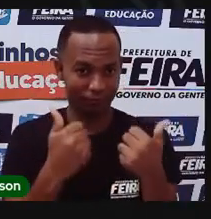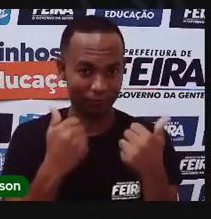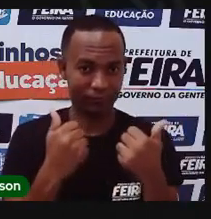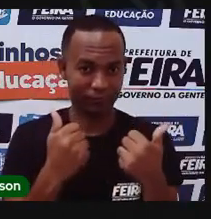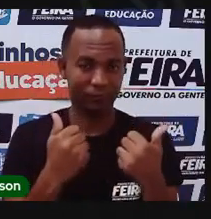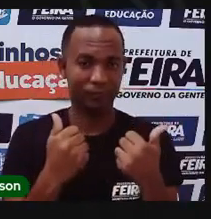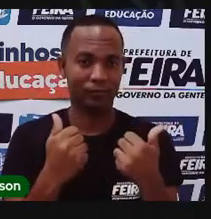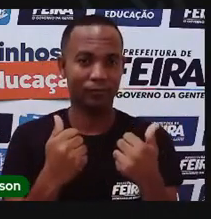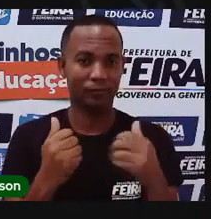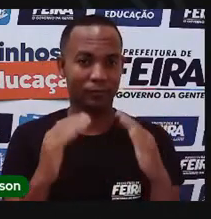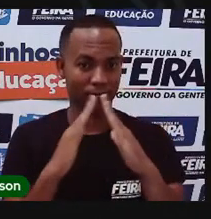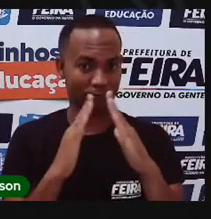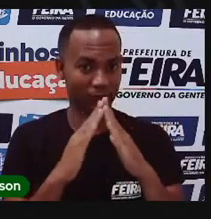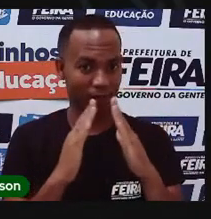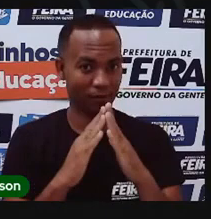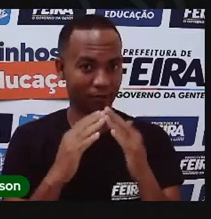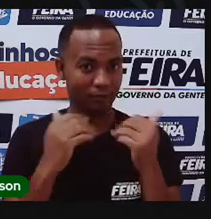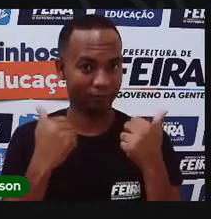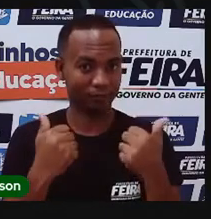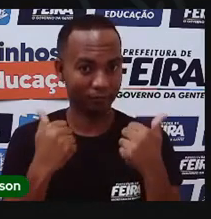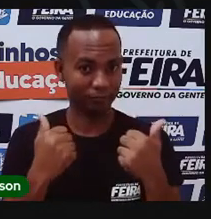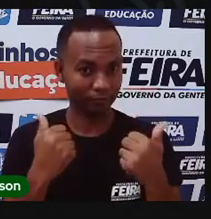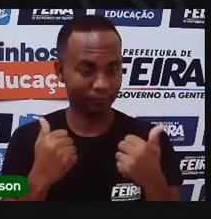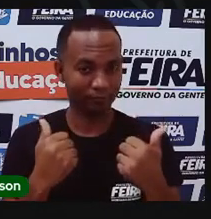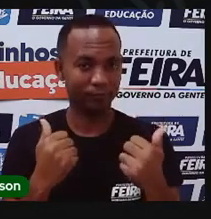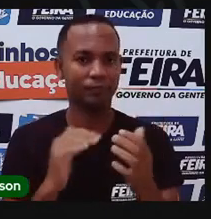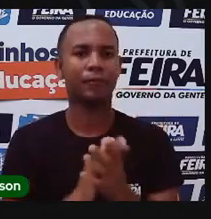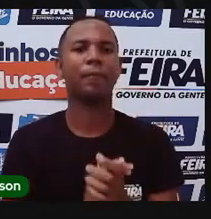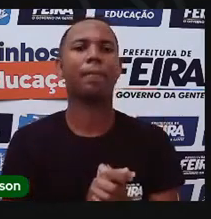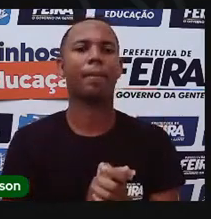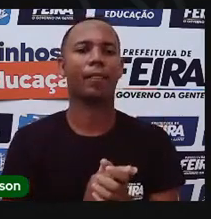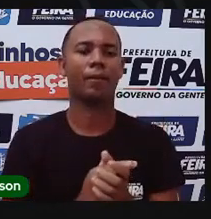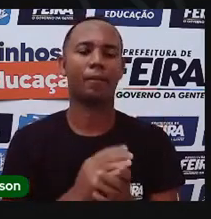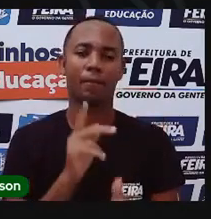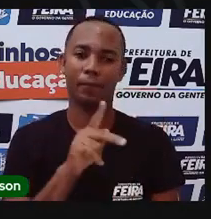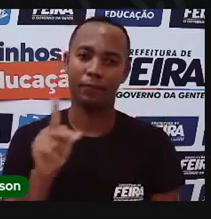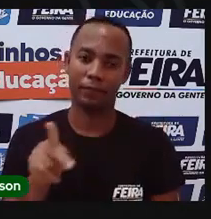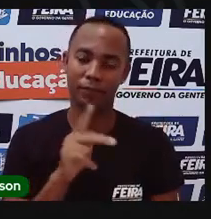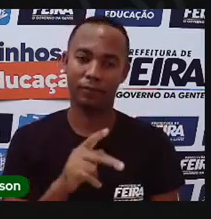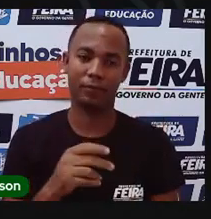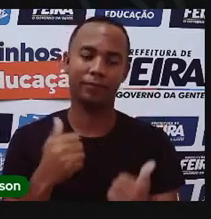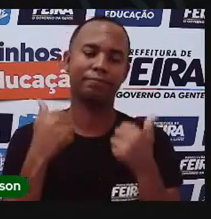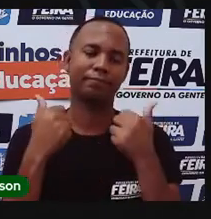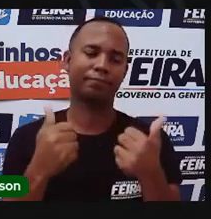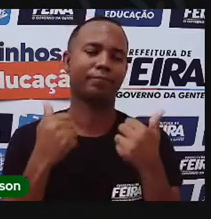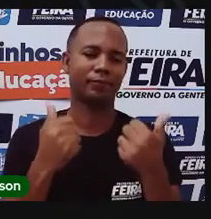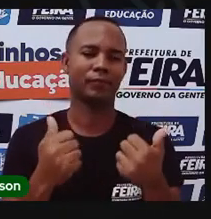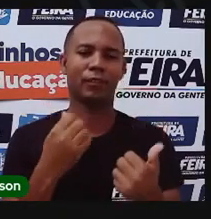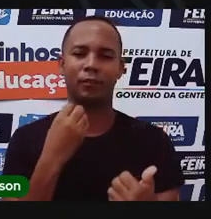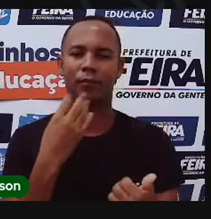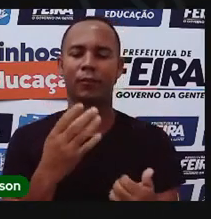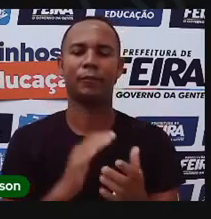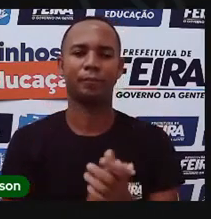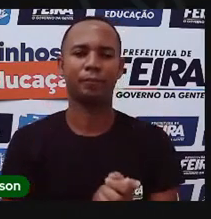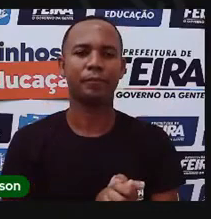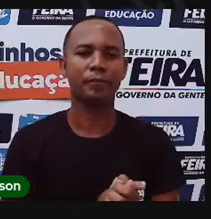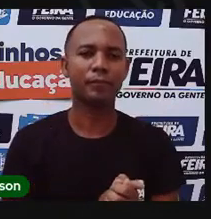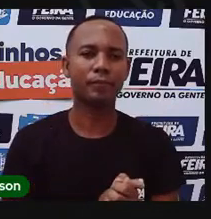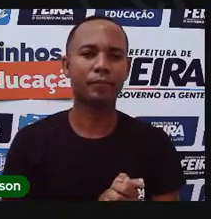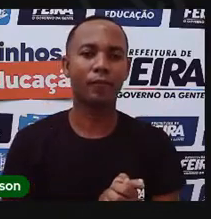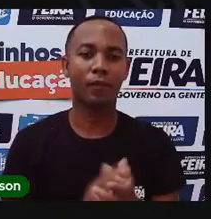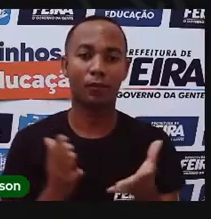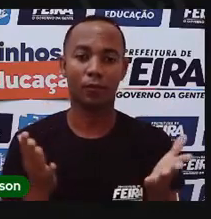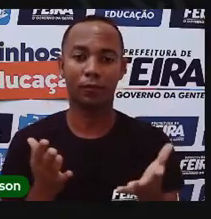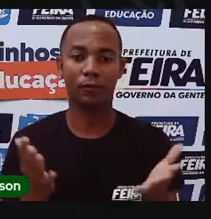distanciamento social? Tudo tranquilo aí na casa de vocês? Com a Pró Maria aqui, tá tudo tranquilo, graças a Deus. E hoje nós vamos